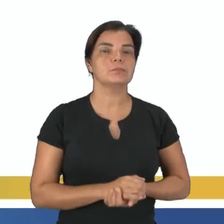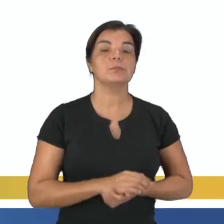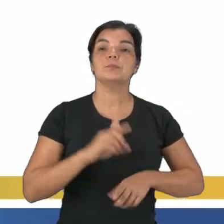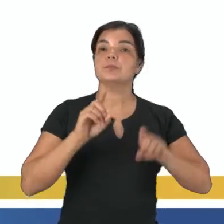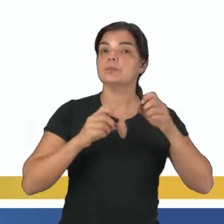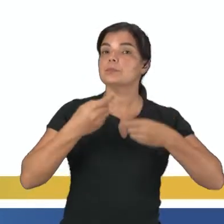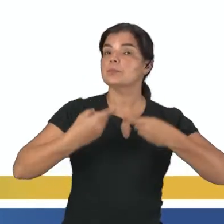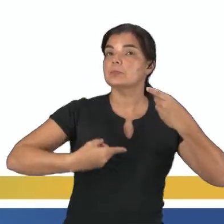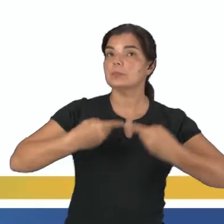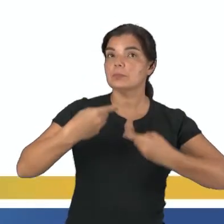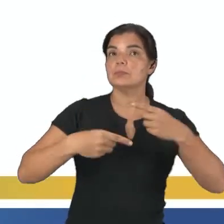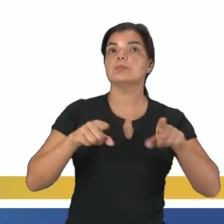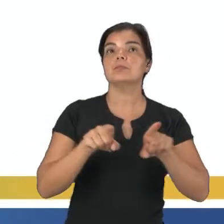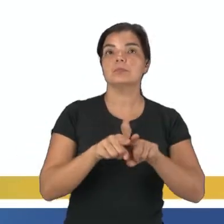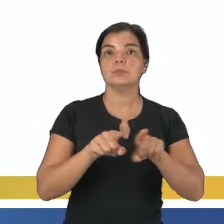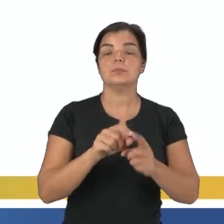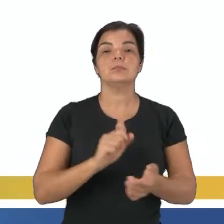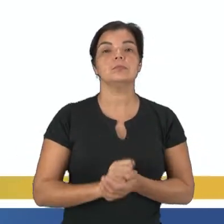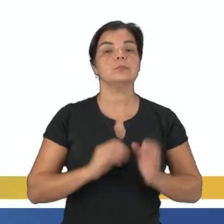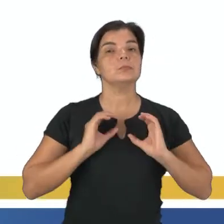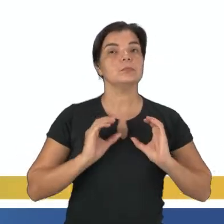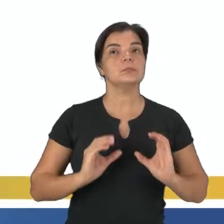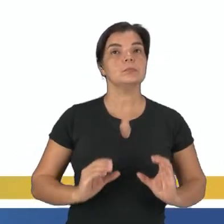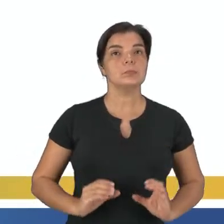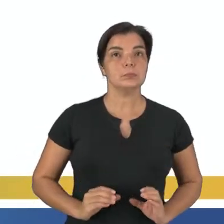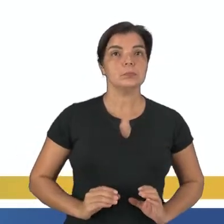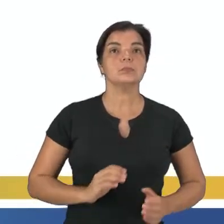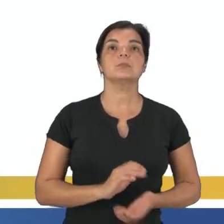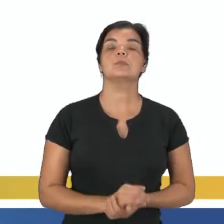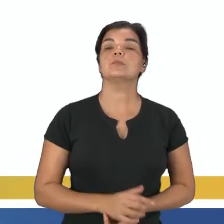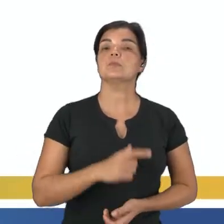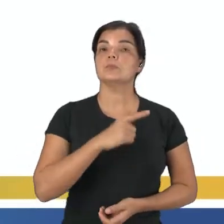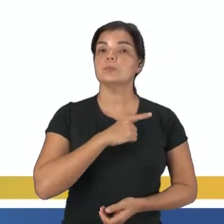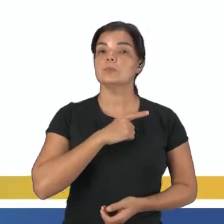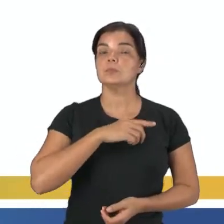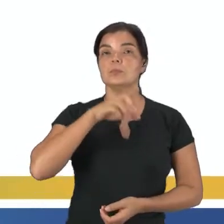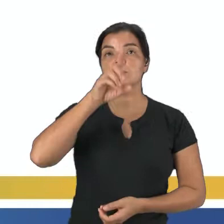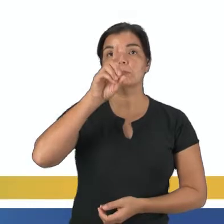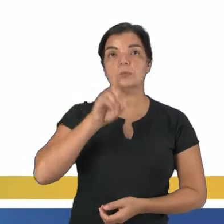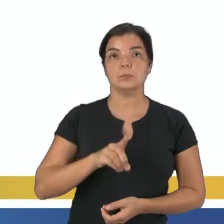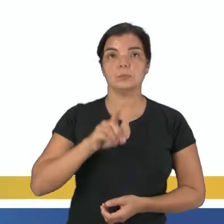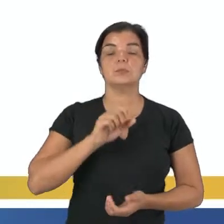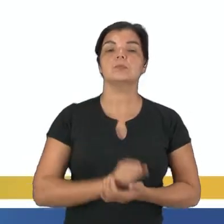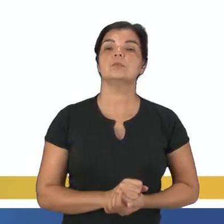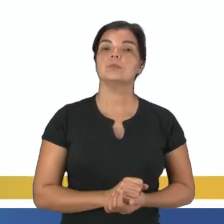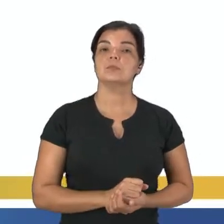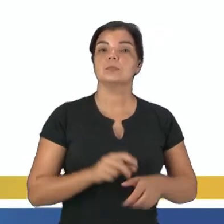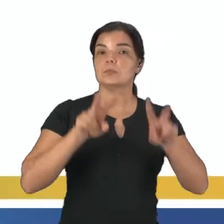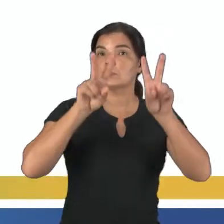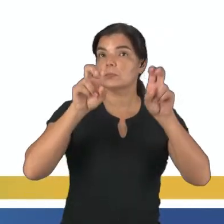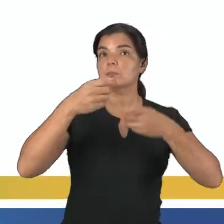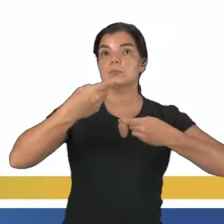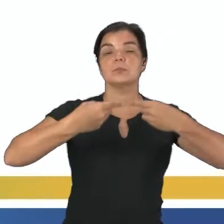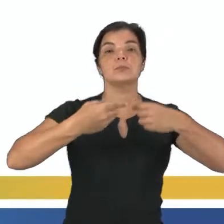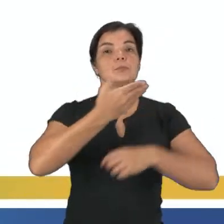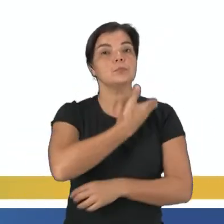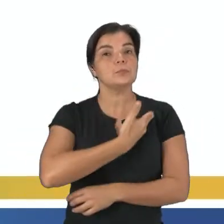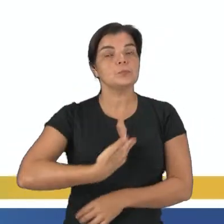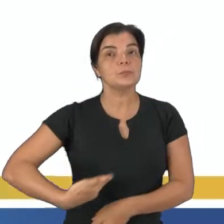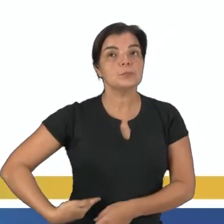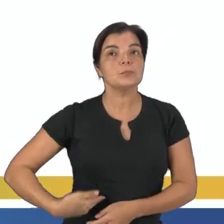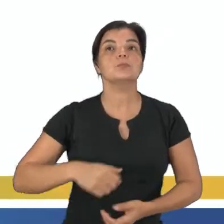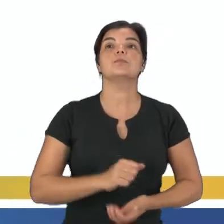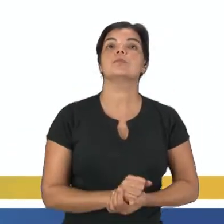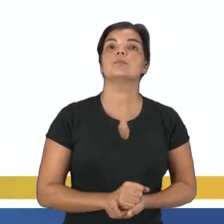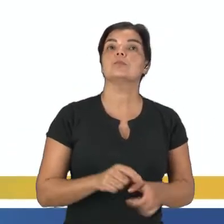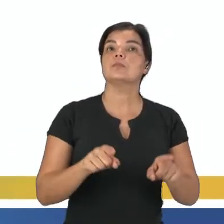Observem, política é a atividade desempenhada pelo cidadão quando exerce seus direitos em